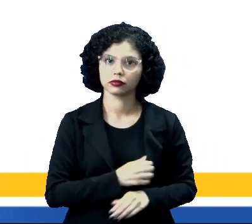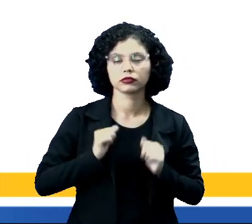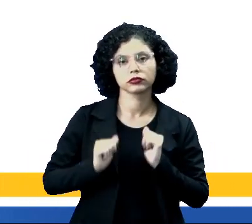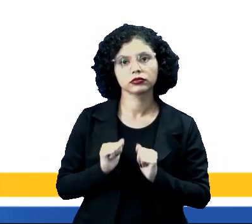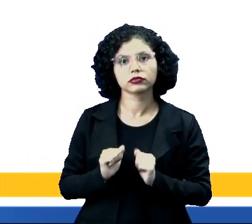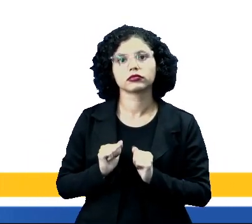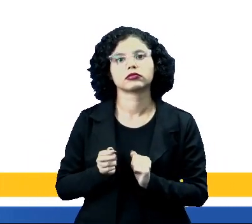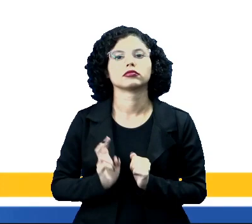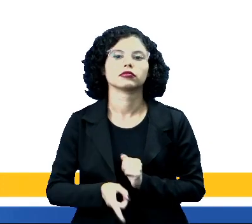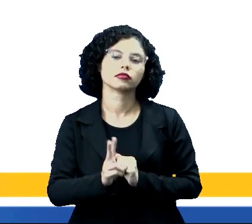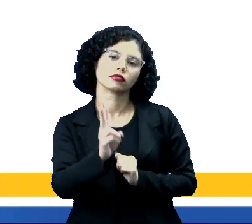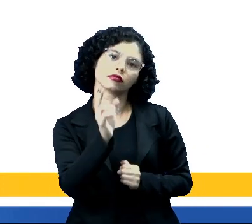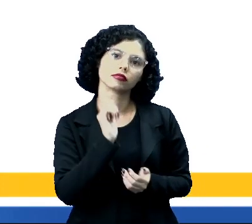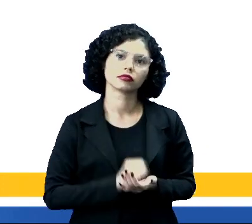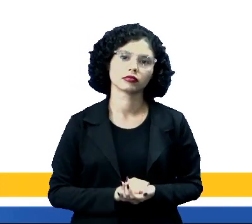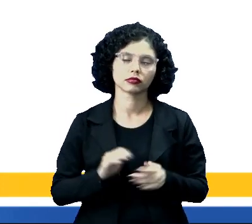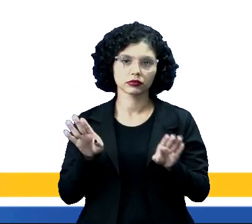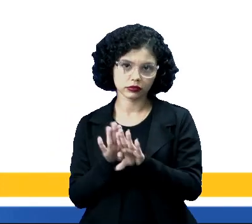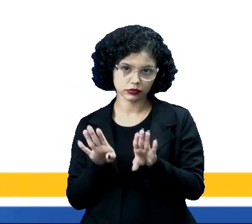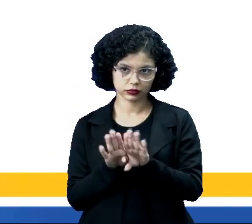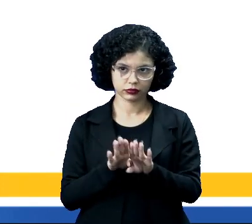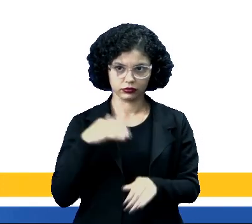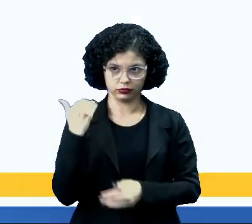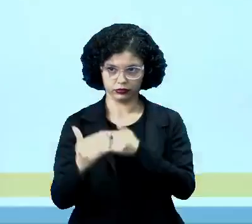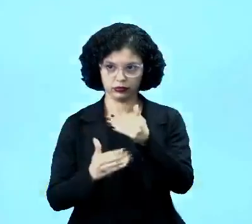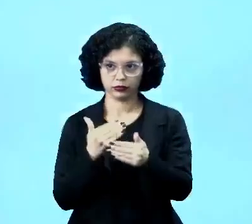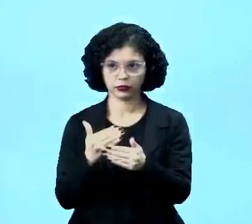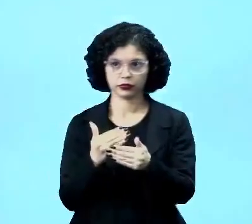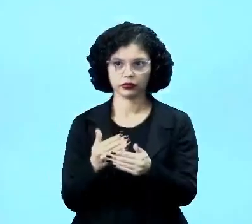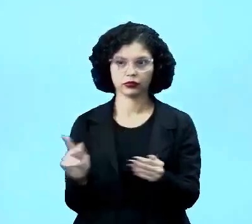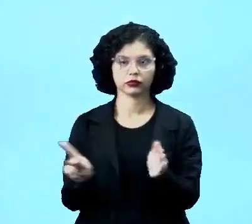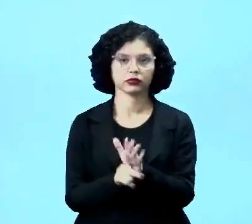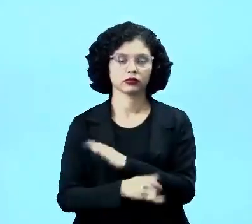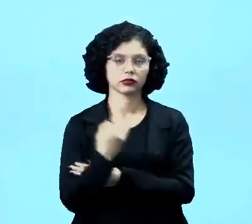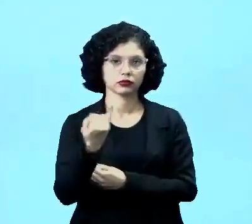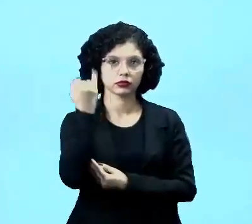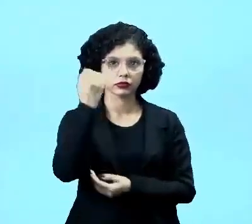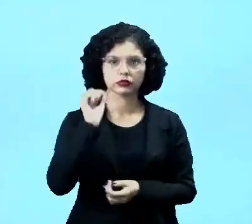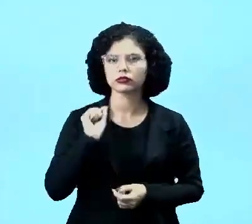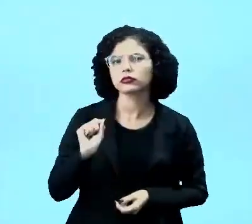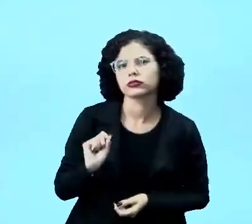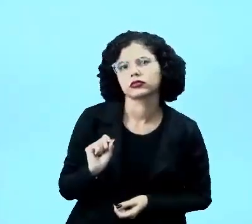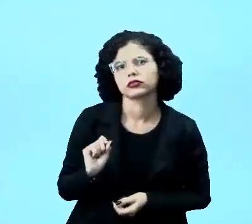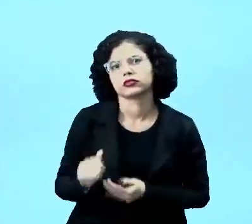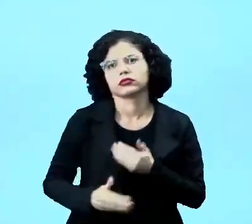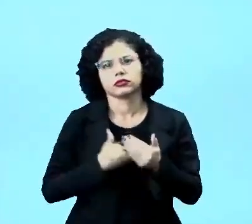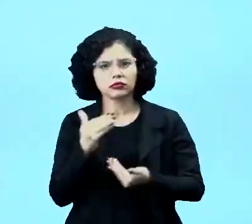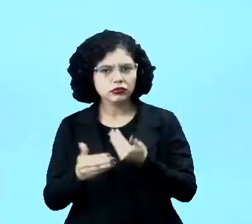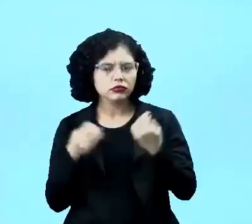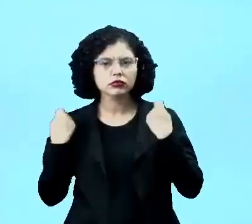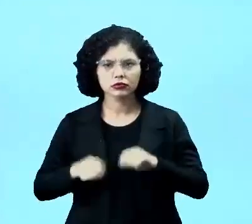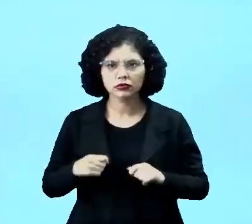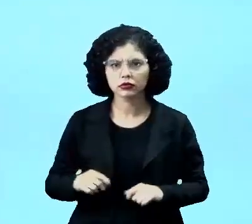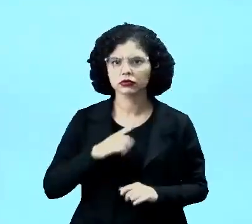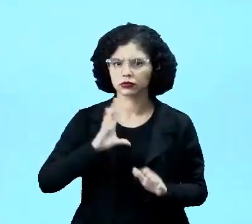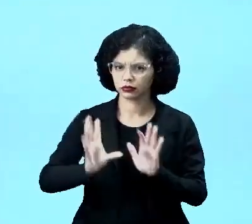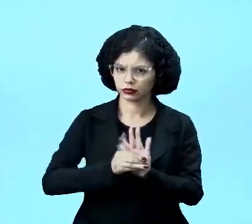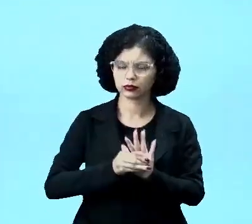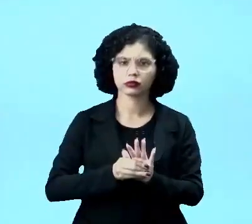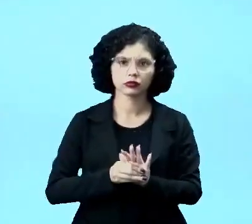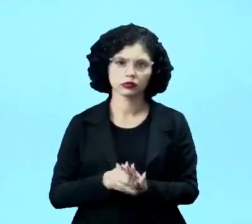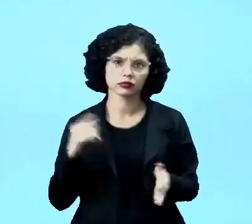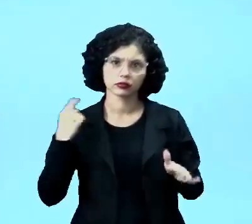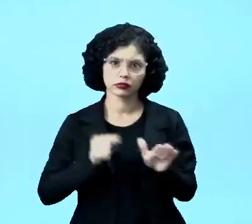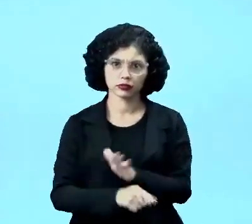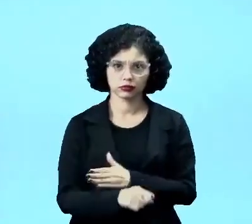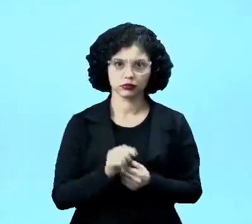ser mantida e a gente vai ter também alguns processos essenciais. E aí, que processos são esses que precisam estar acontecendo